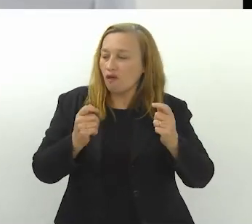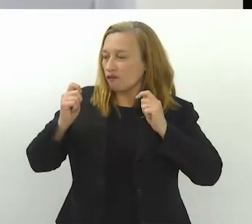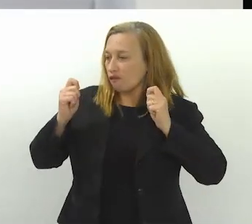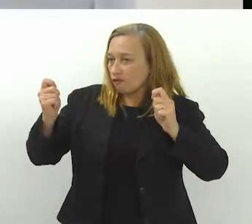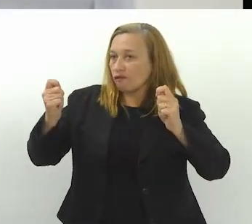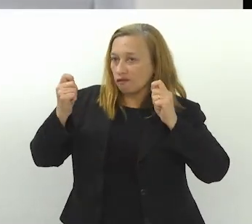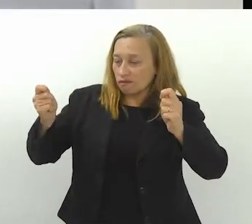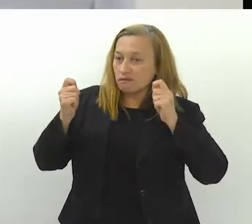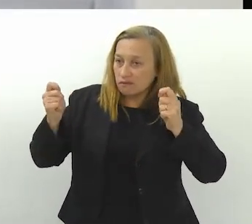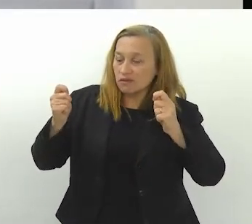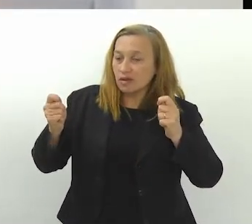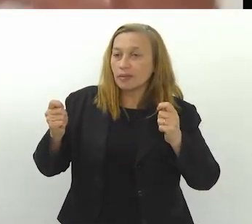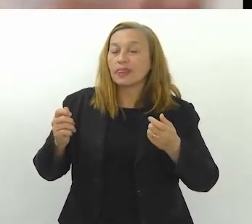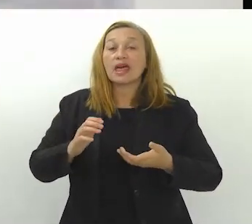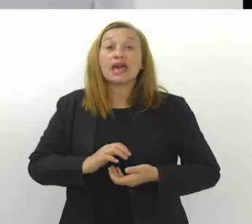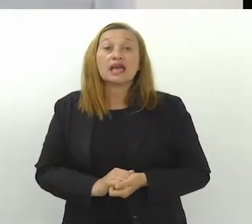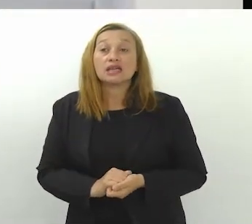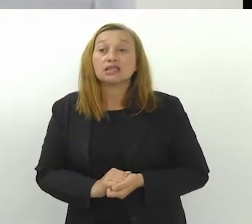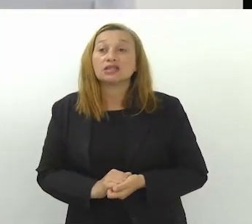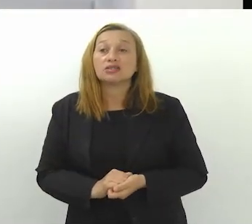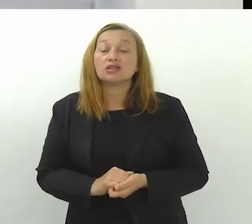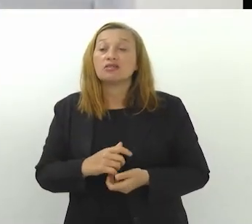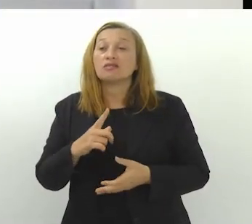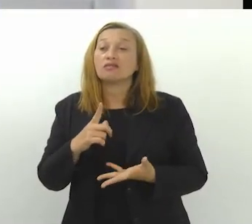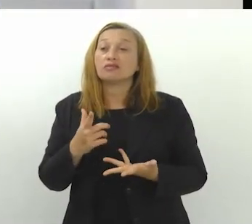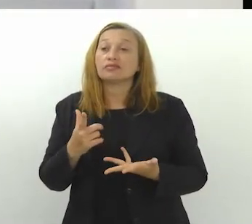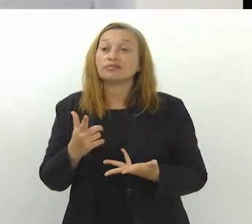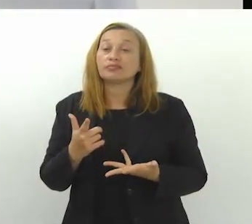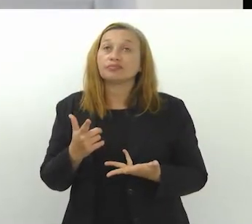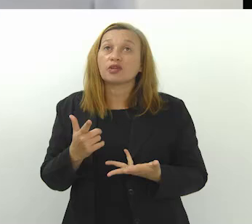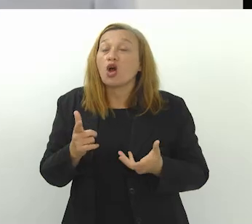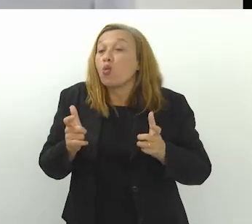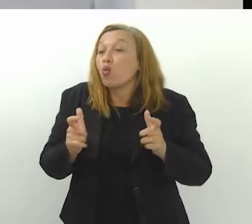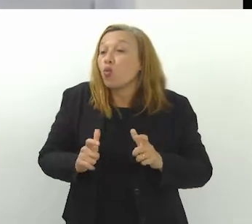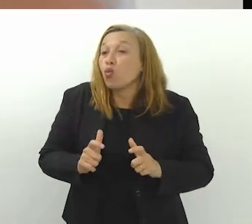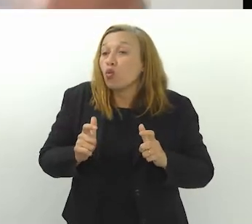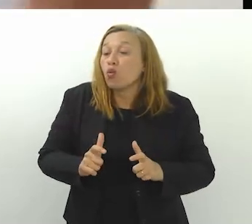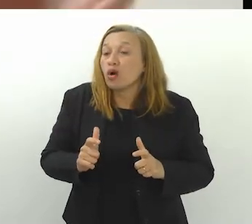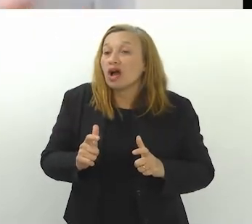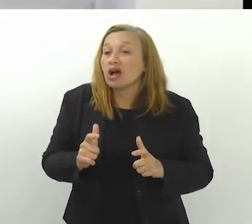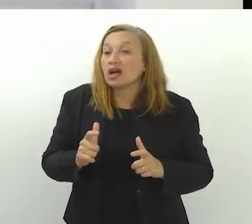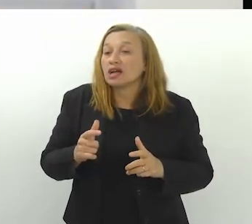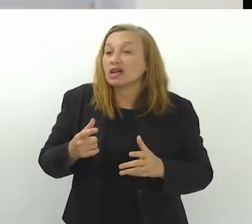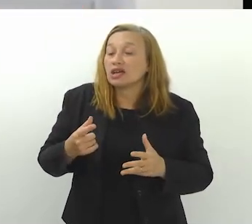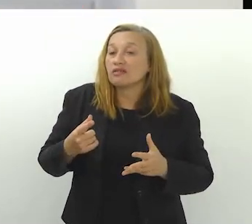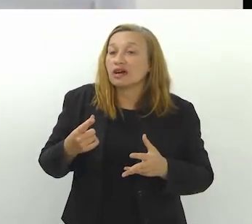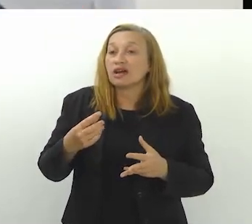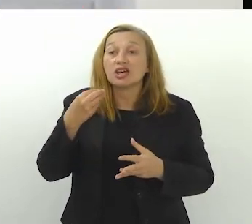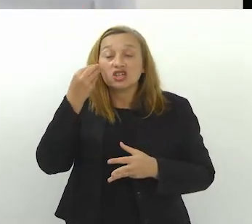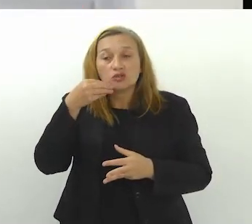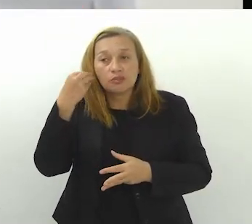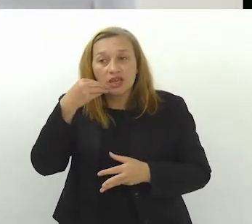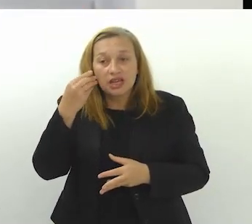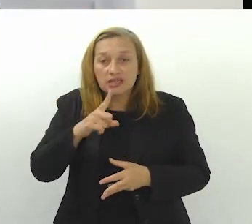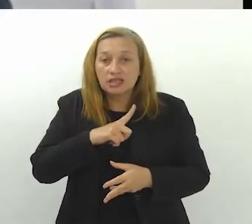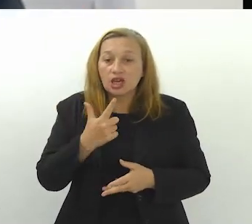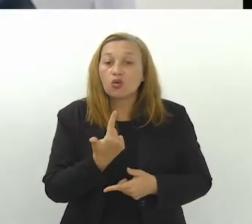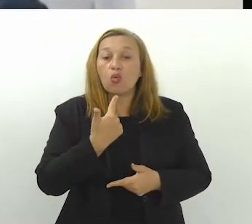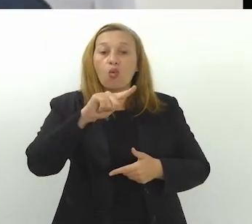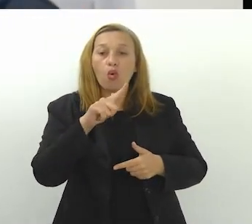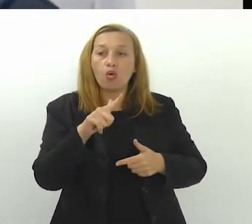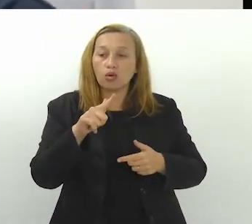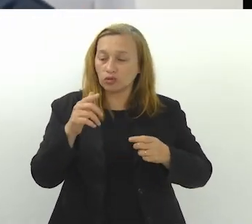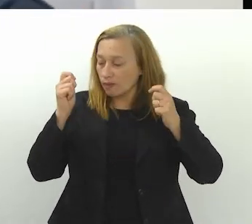jovem torcedor, né, ele de alguma forma se encontra, né, onde ele convive com outros torcedores e com